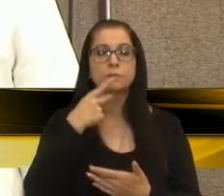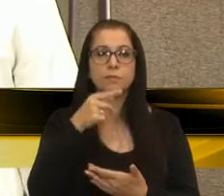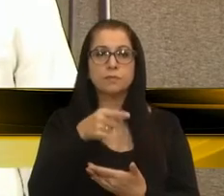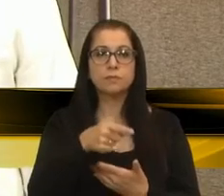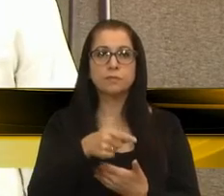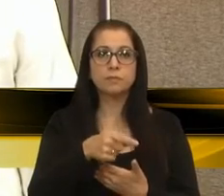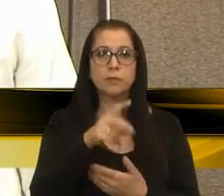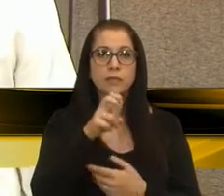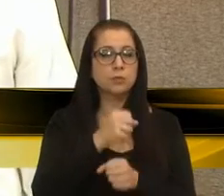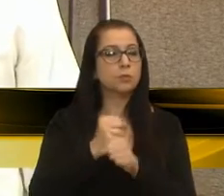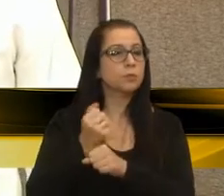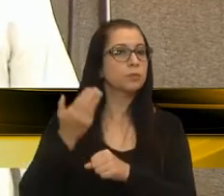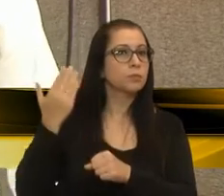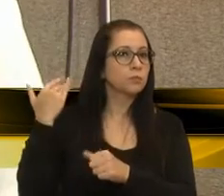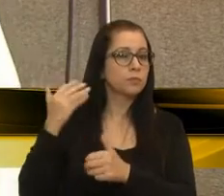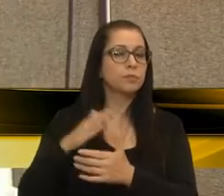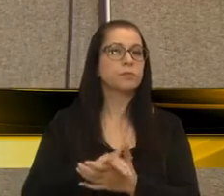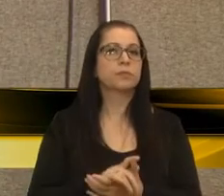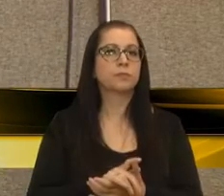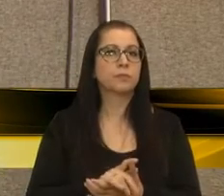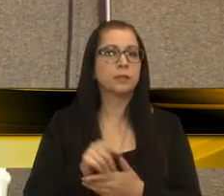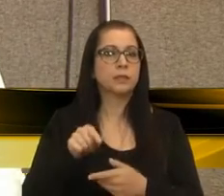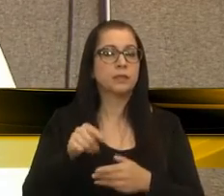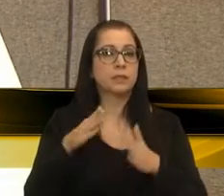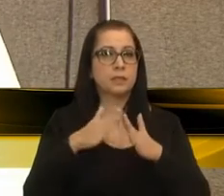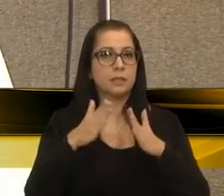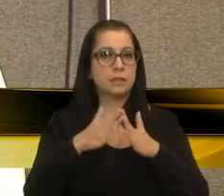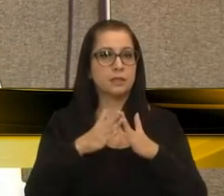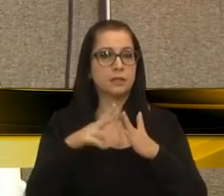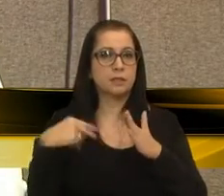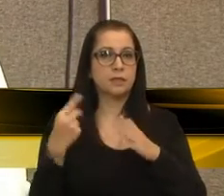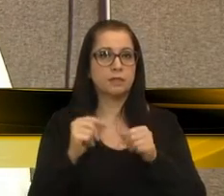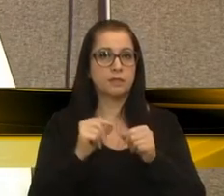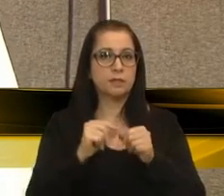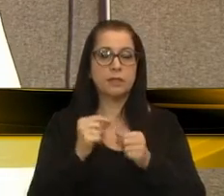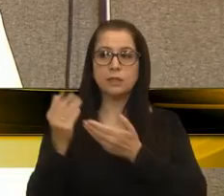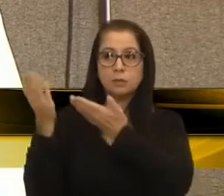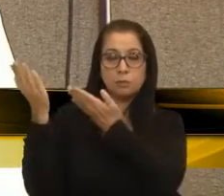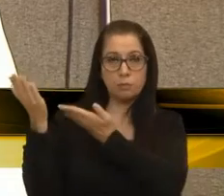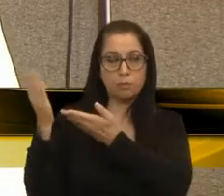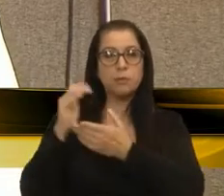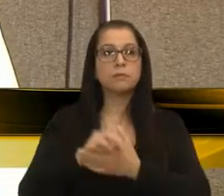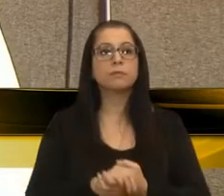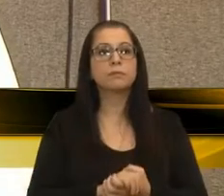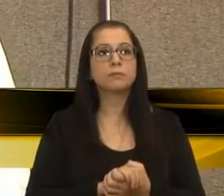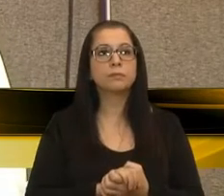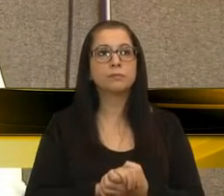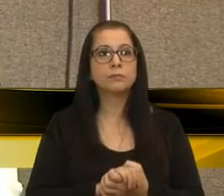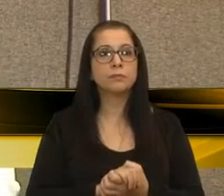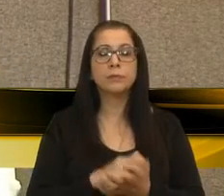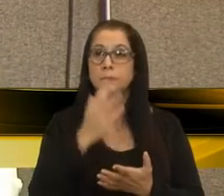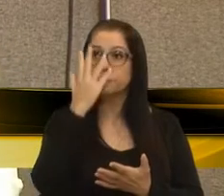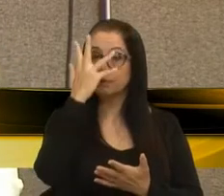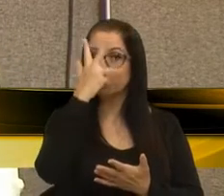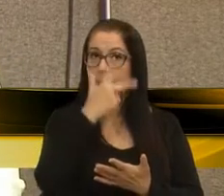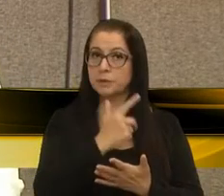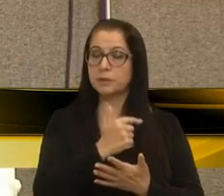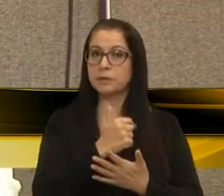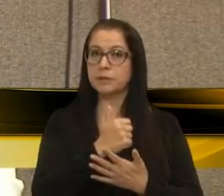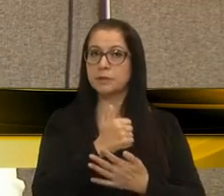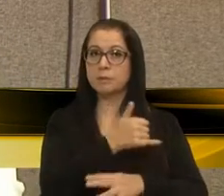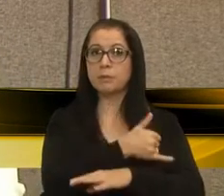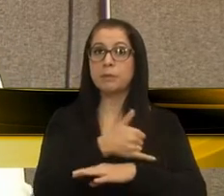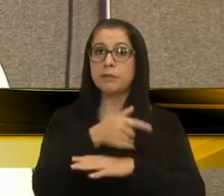que há 5 anos atrás, que nessa casa nós fizemos aqui uma homenagem muito bonita pela passagem